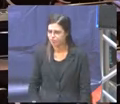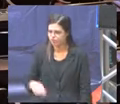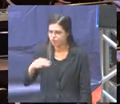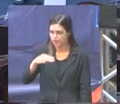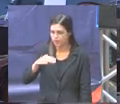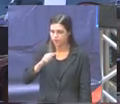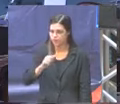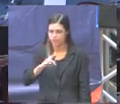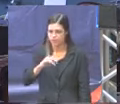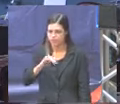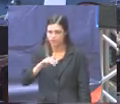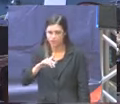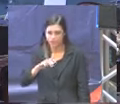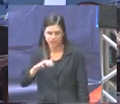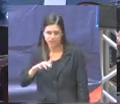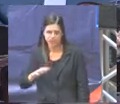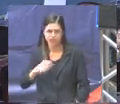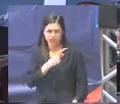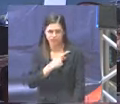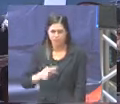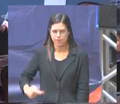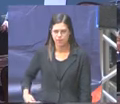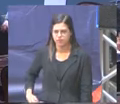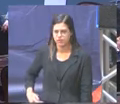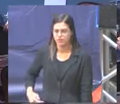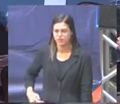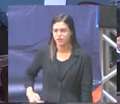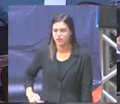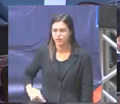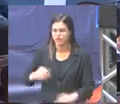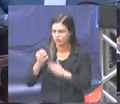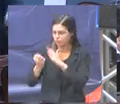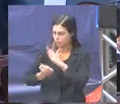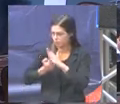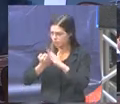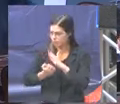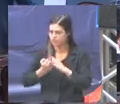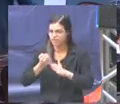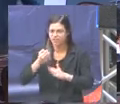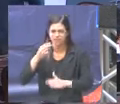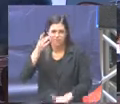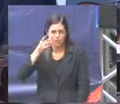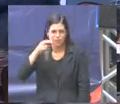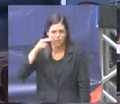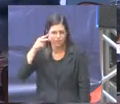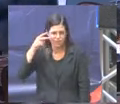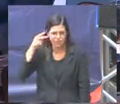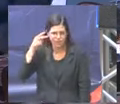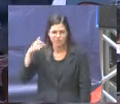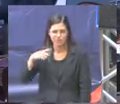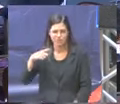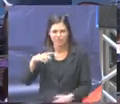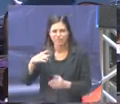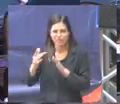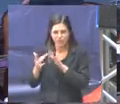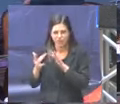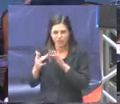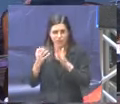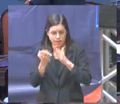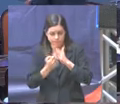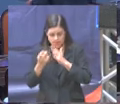Marcilene Stacamburlo, presidente da MentorApp. A Tia Ju teve uma proximidade com ela, a empresa dela,